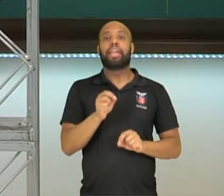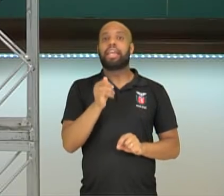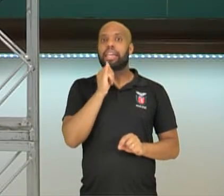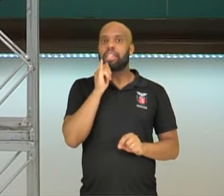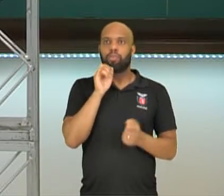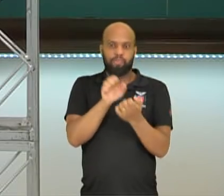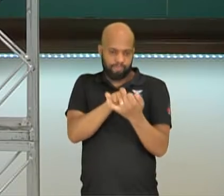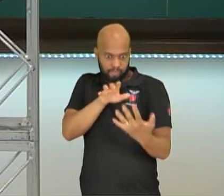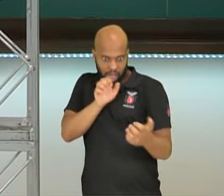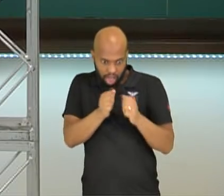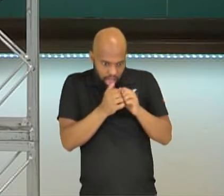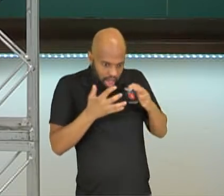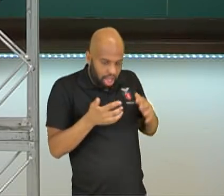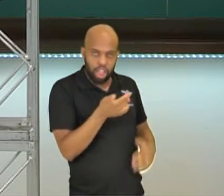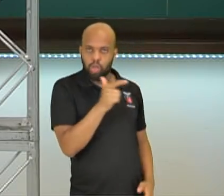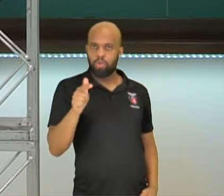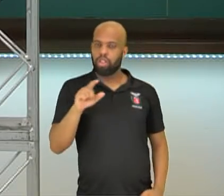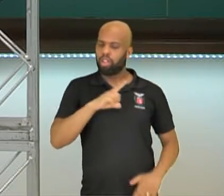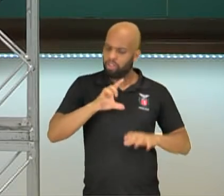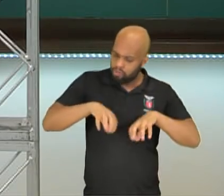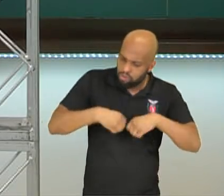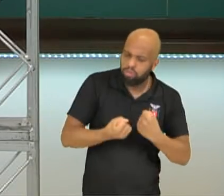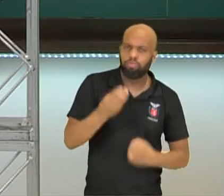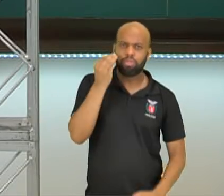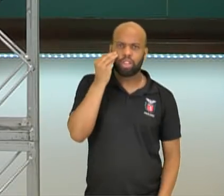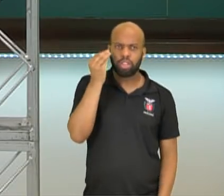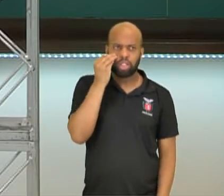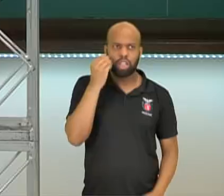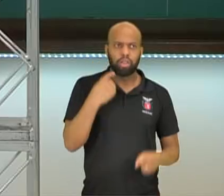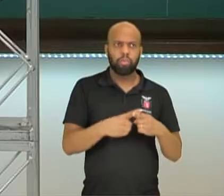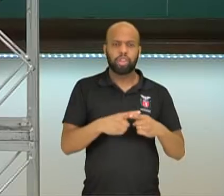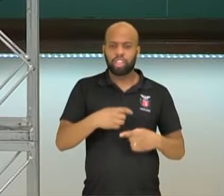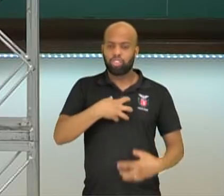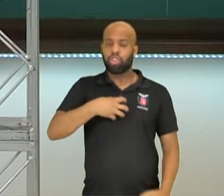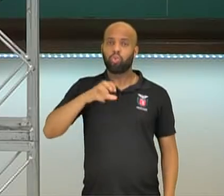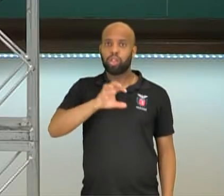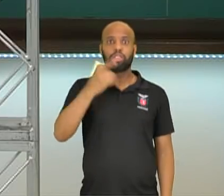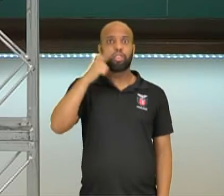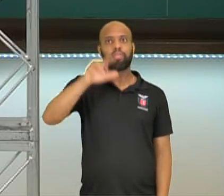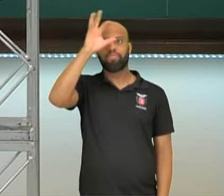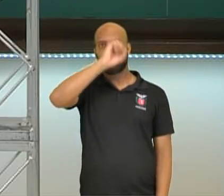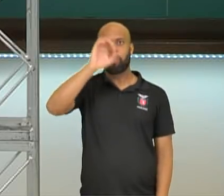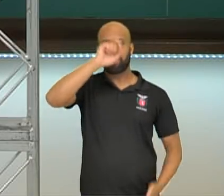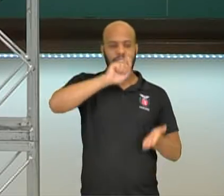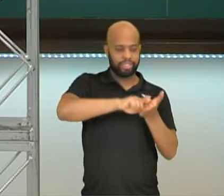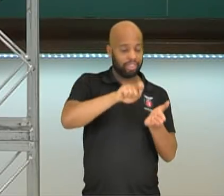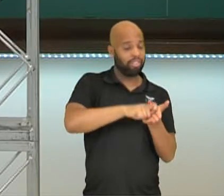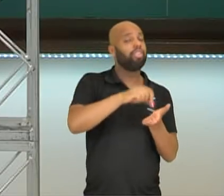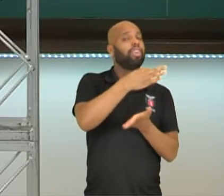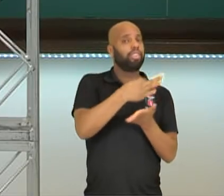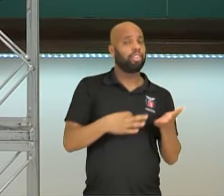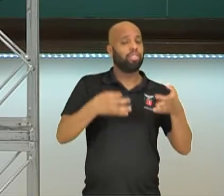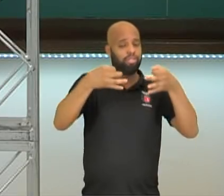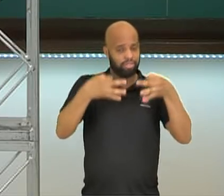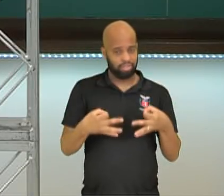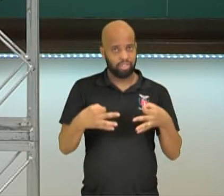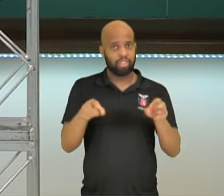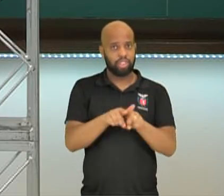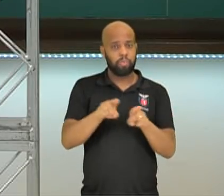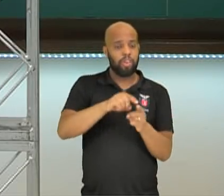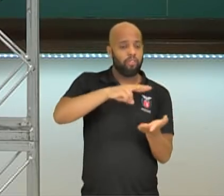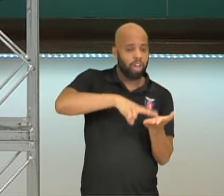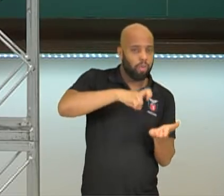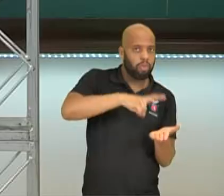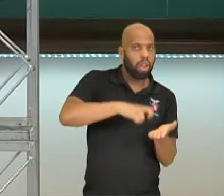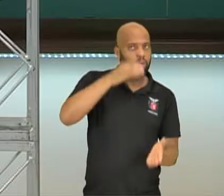mágica, existe trabalho para que nós aprendamos a produzir textos. Aumentemos o